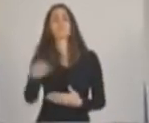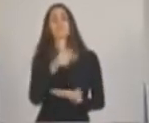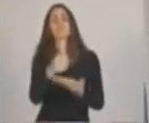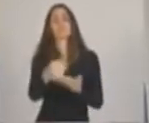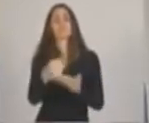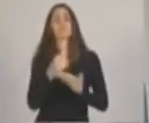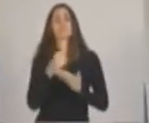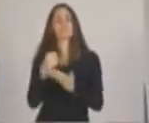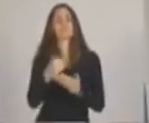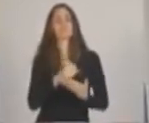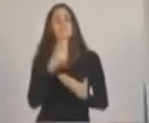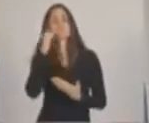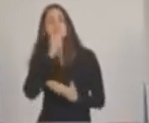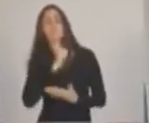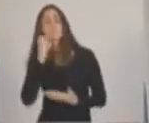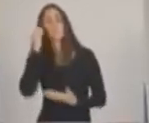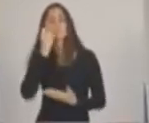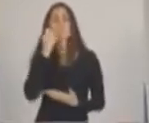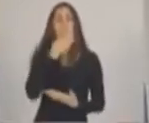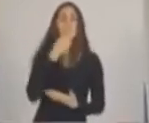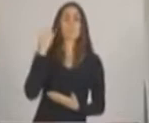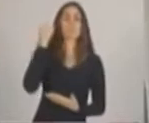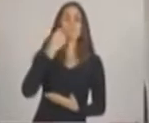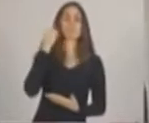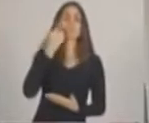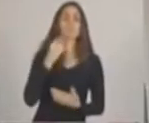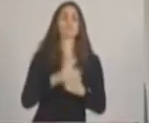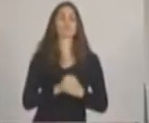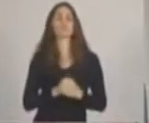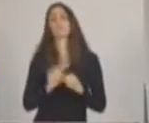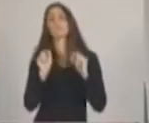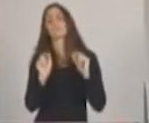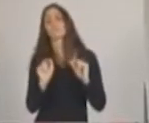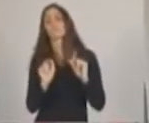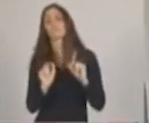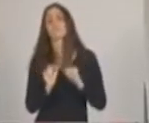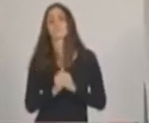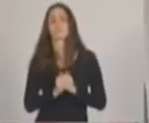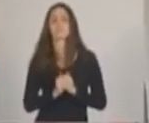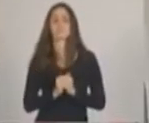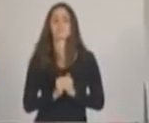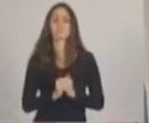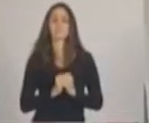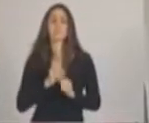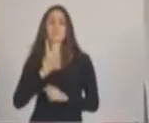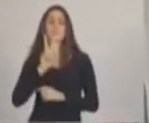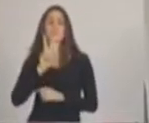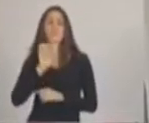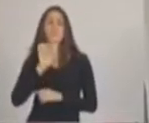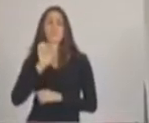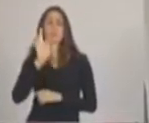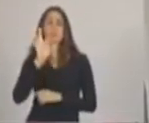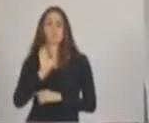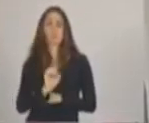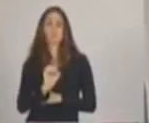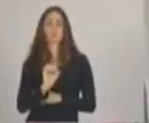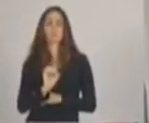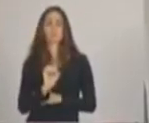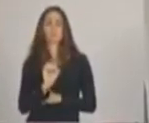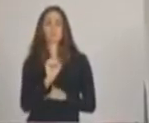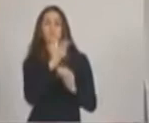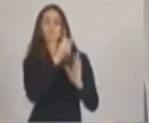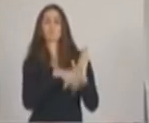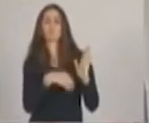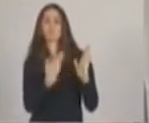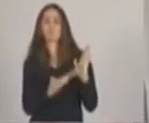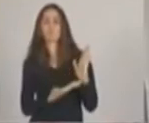senhoras deputadas e dos senhores deputados no sentido do veto aposto ao projeto de